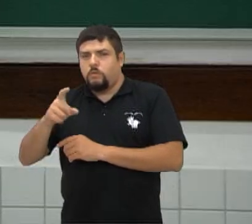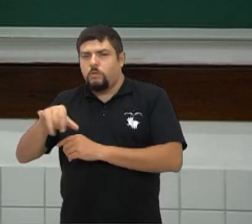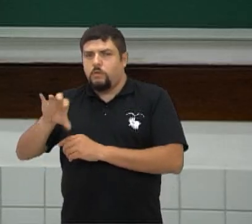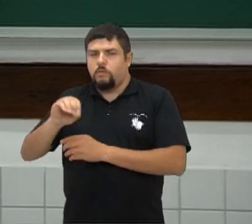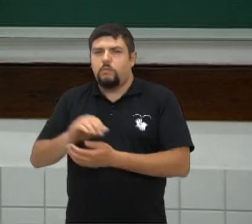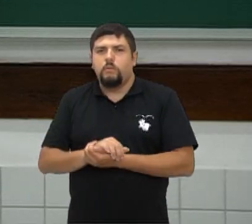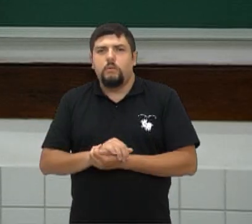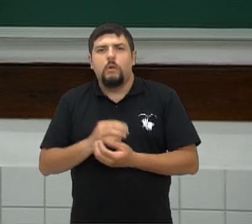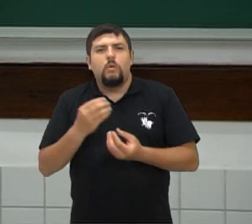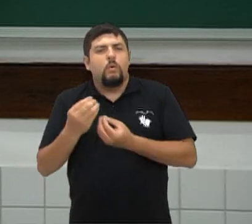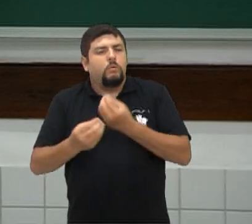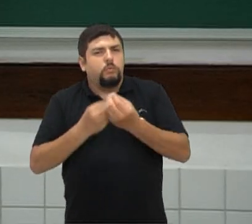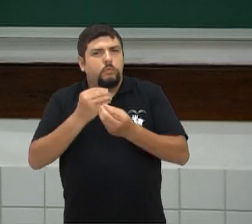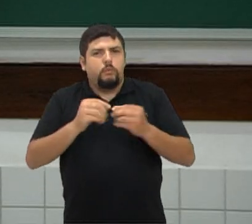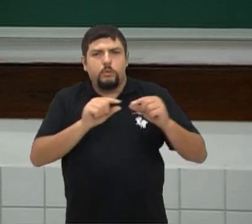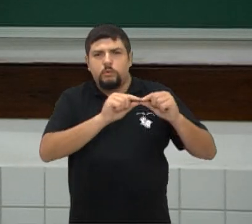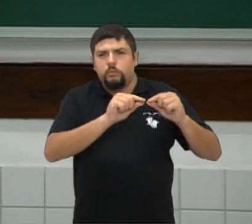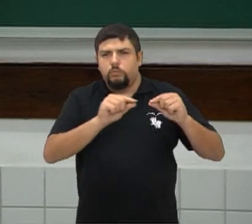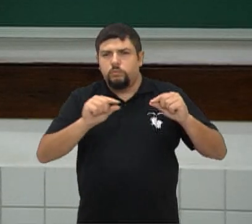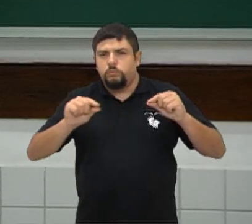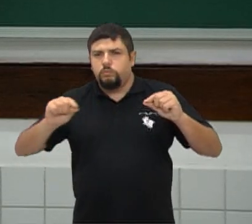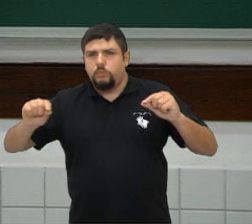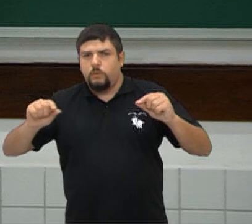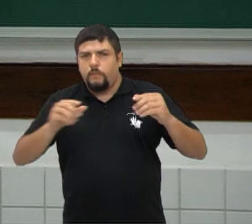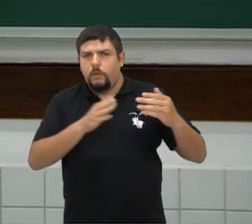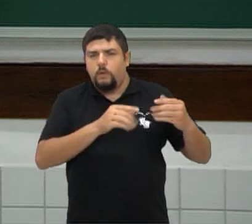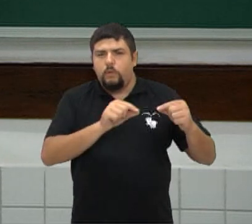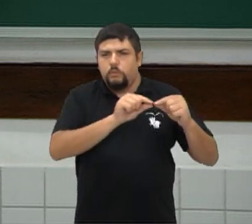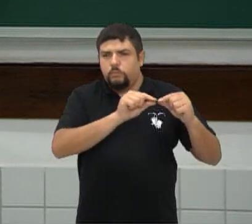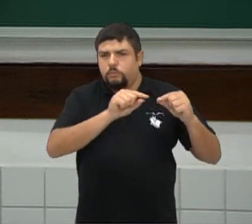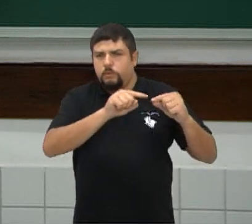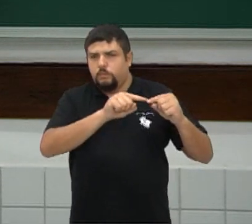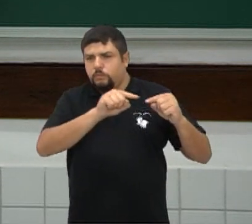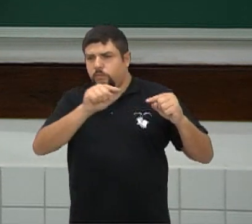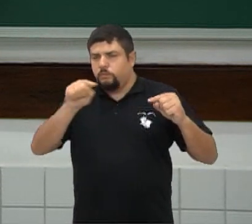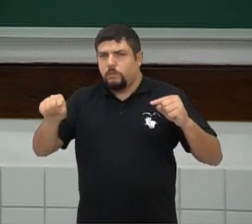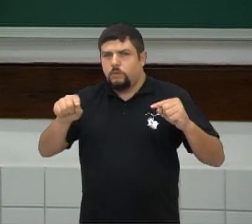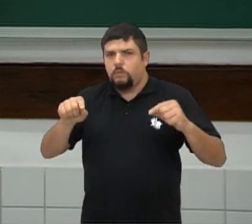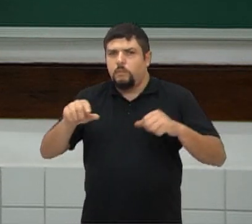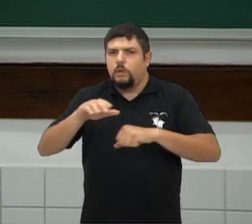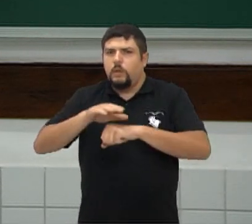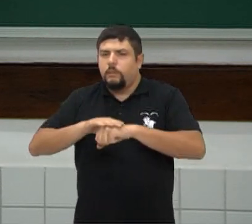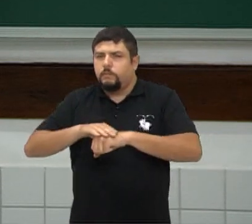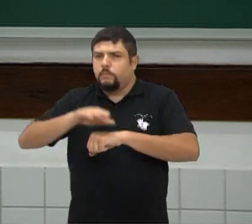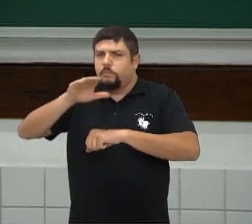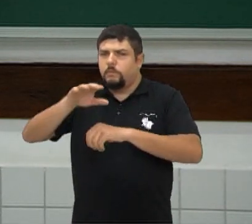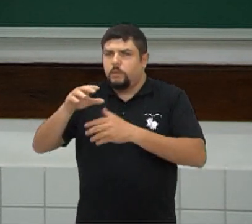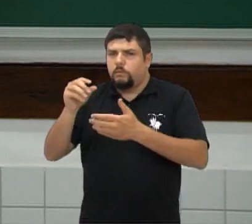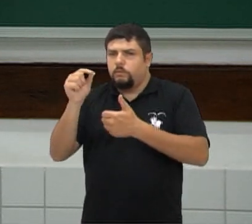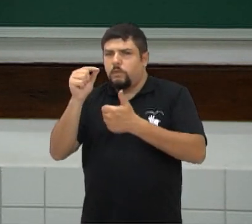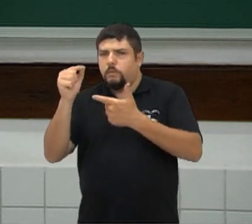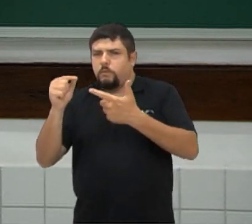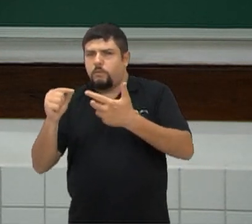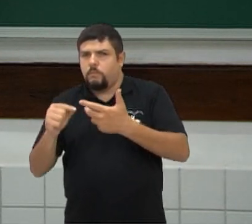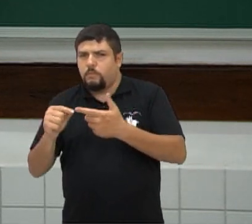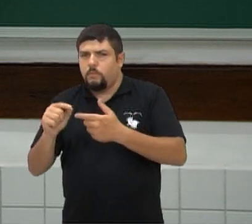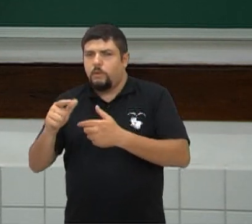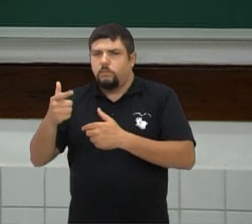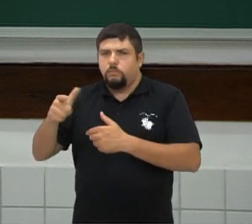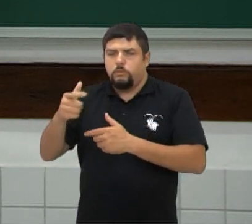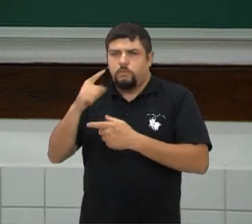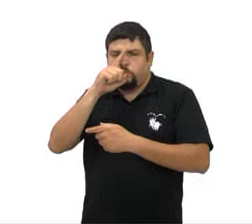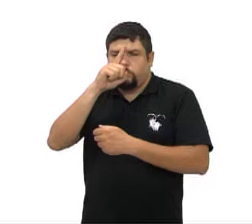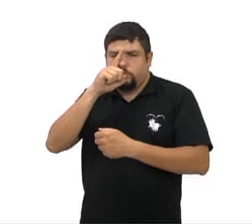tem que variar a concentração para deslocar no sentido de termos mais componentes não tóxicos. Agora é